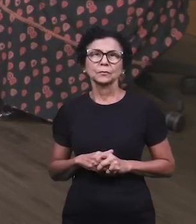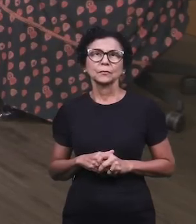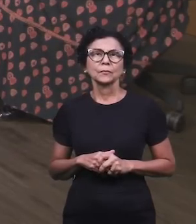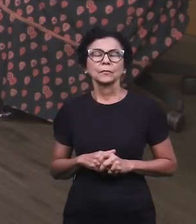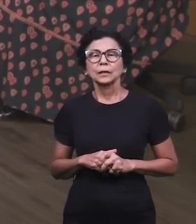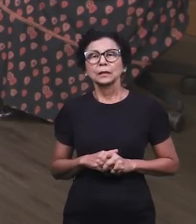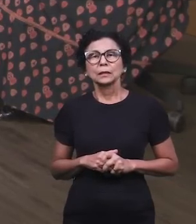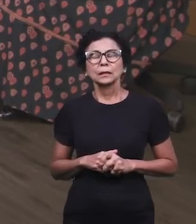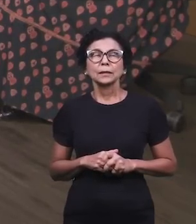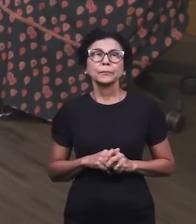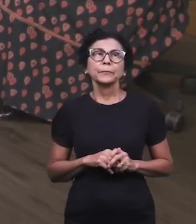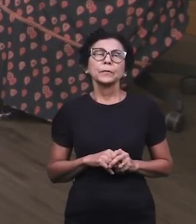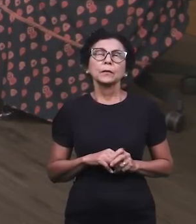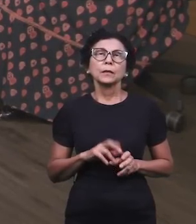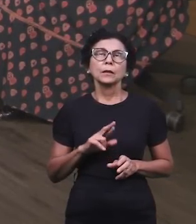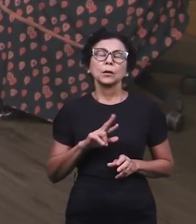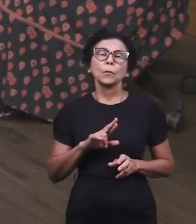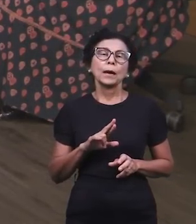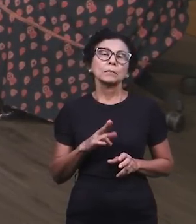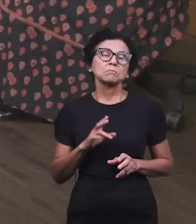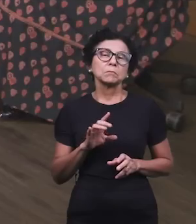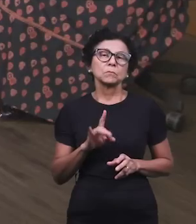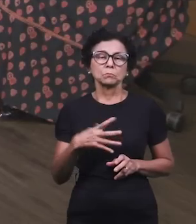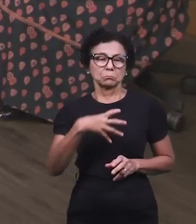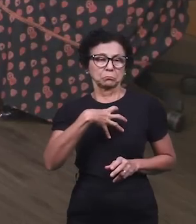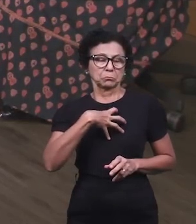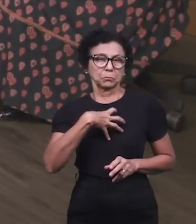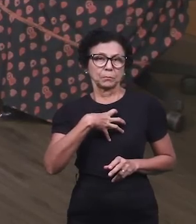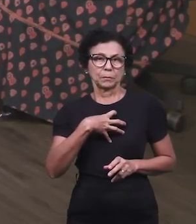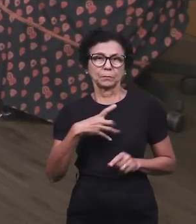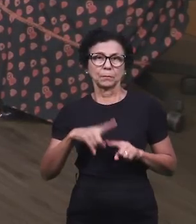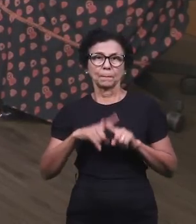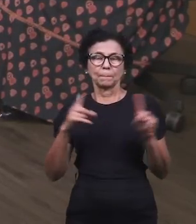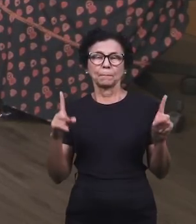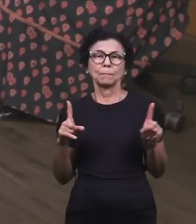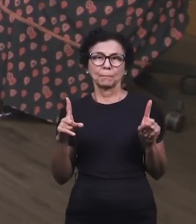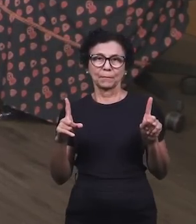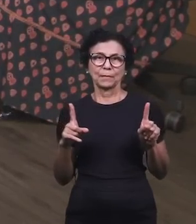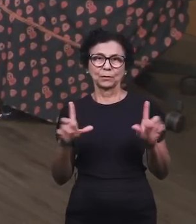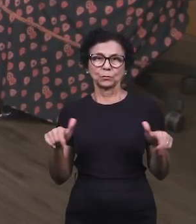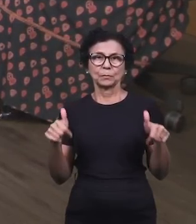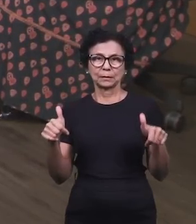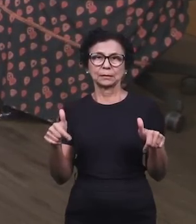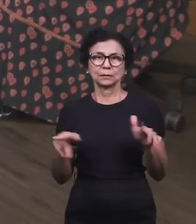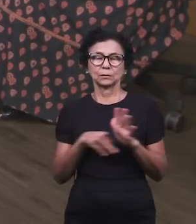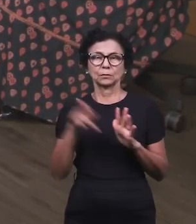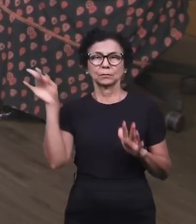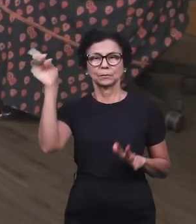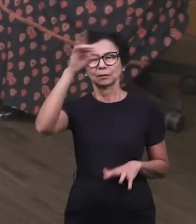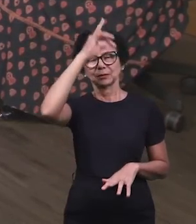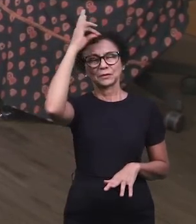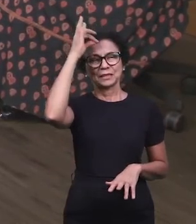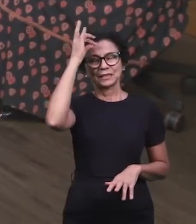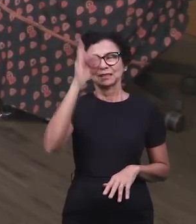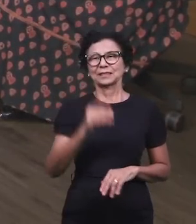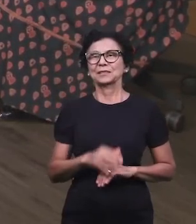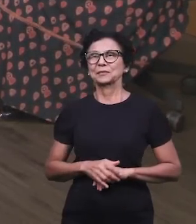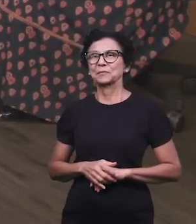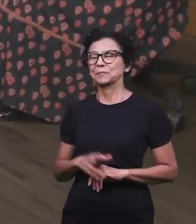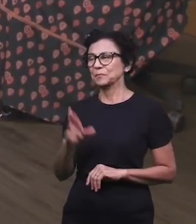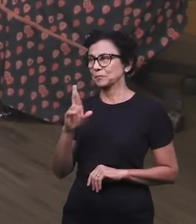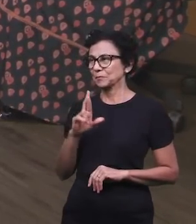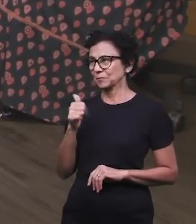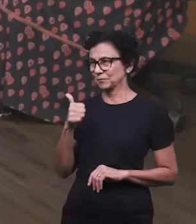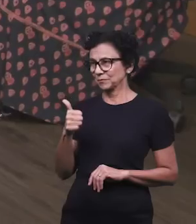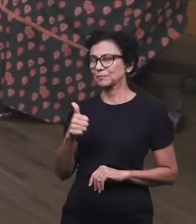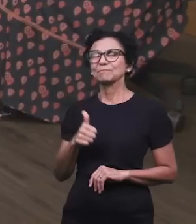Amém? Amém? Está respondido? Amém. Respondido? Respondido, pastor. Obrigada. Amém. Vamos lá, então, Nínive. Vamos. Quem